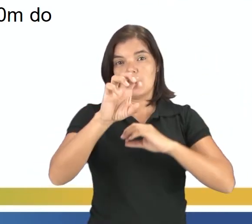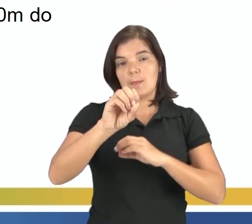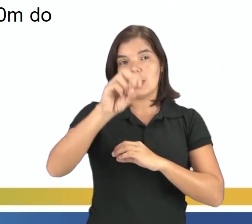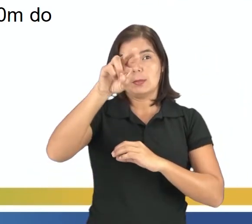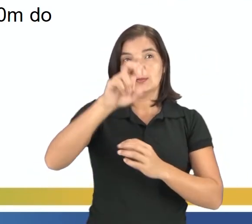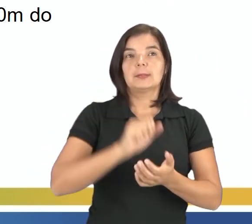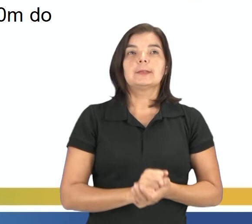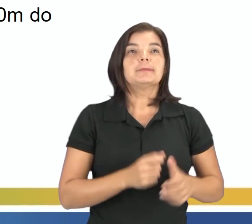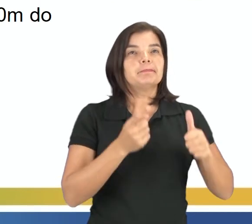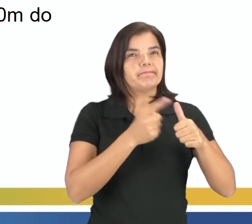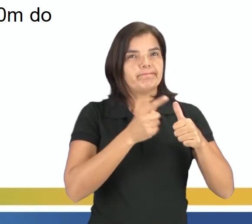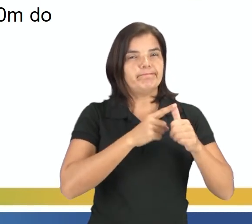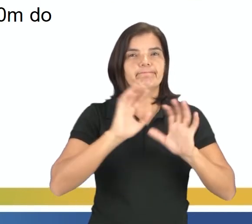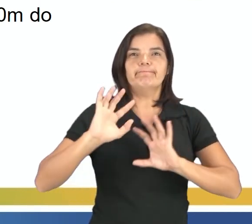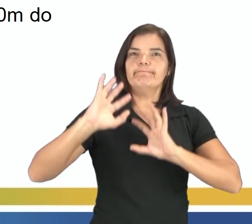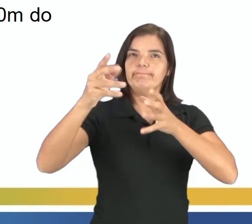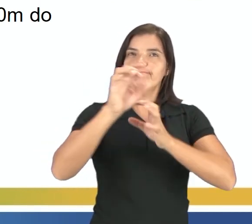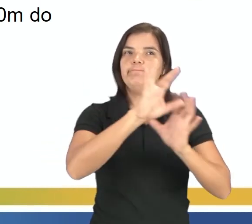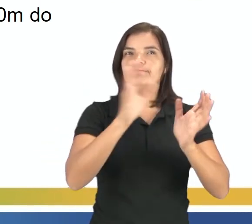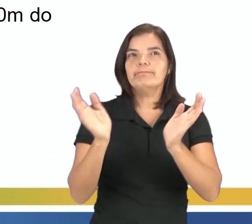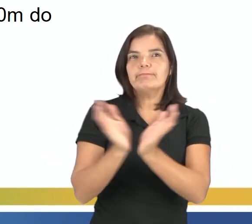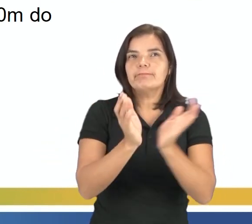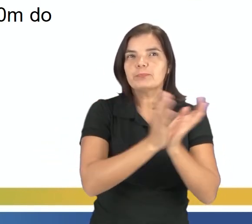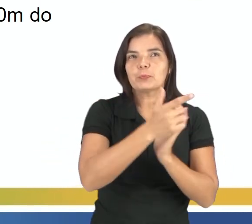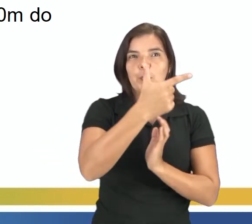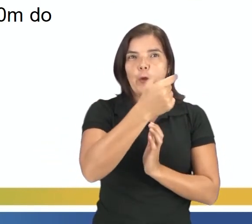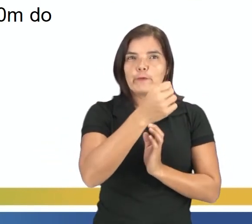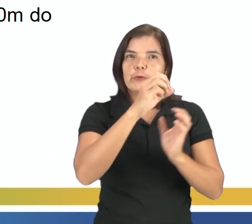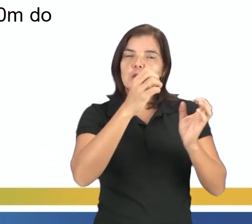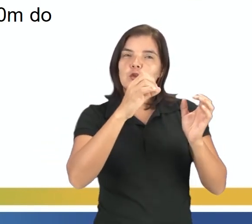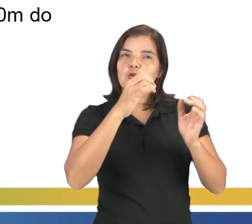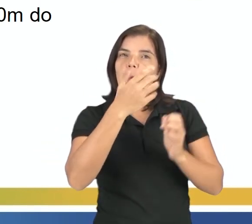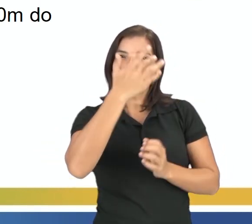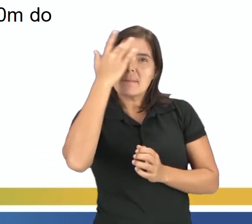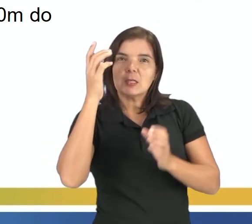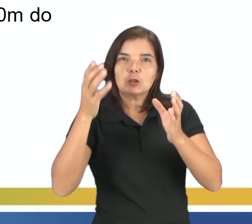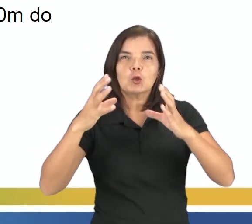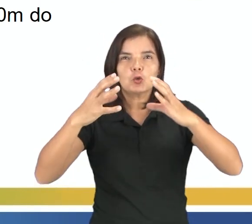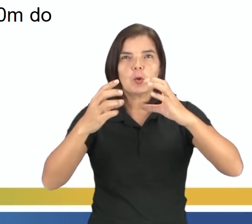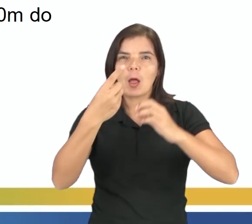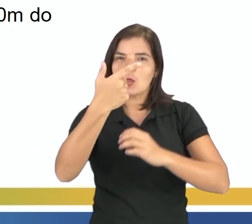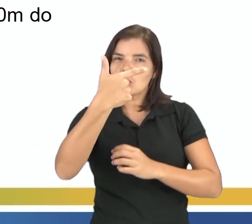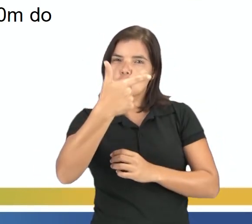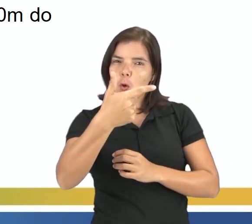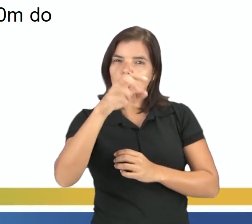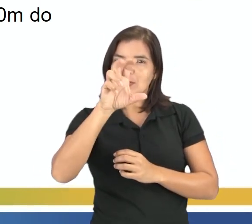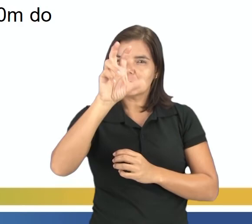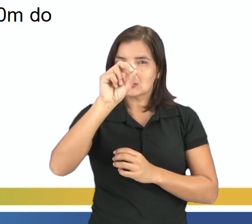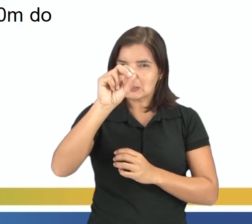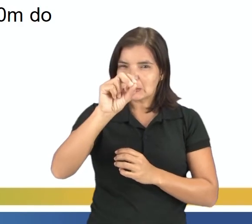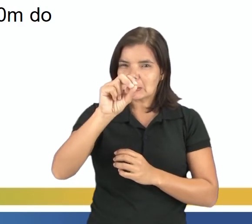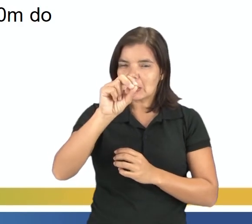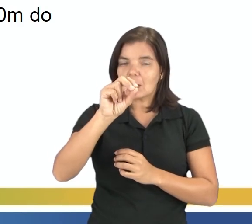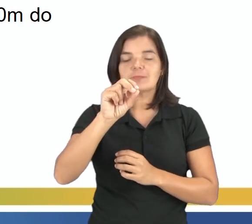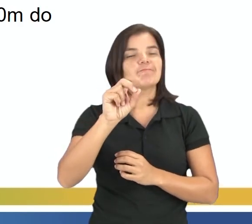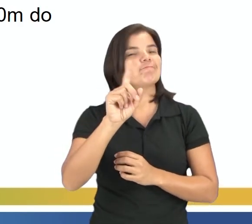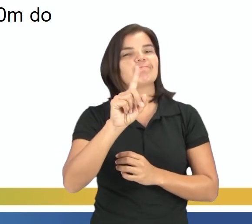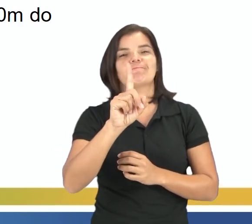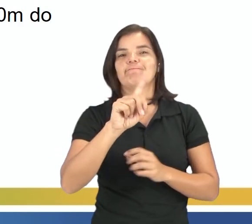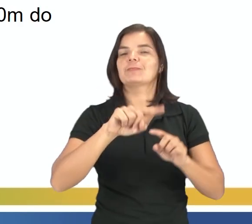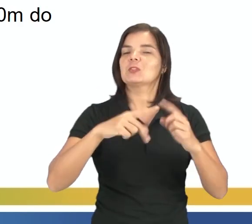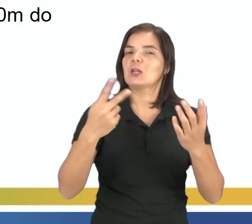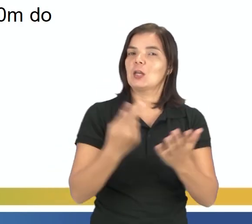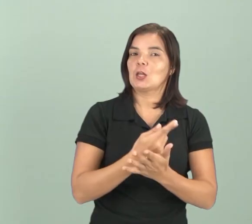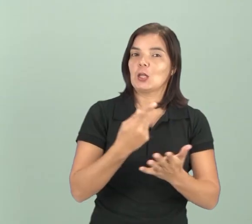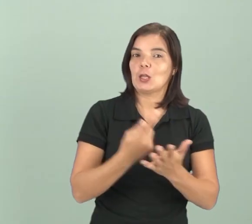Na primeira versão do basquete, cada equipe era formada por 20 jogadores e o sexto ficava a 2,5 m do solo? Também não,